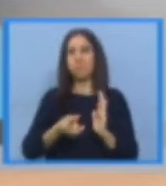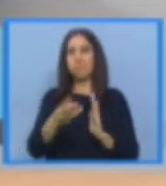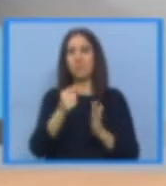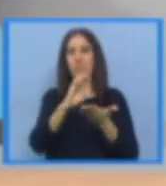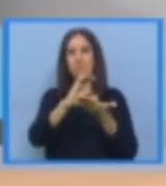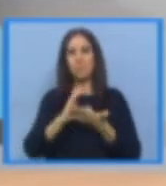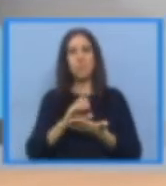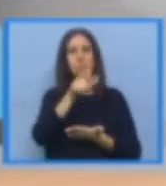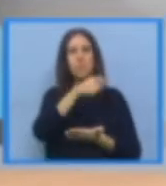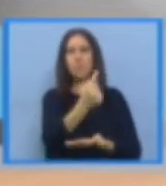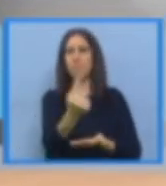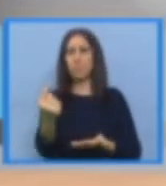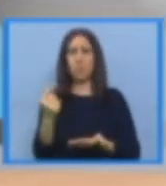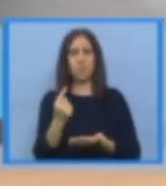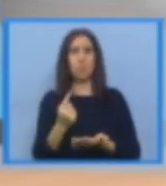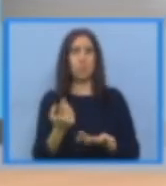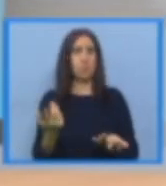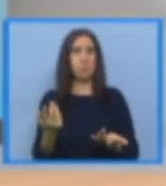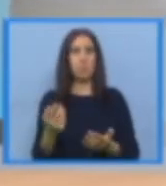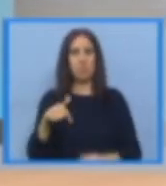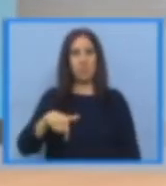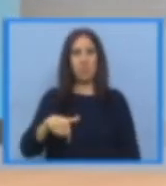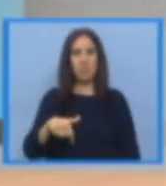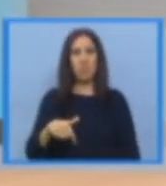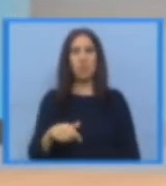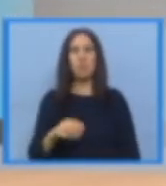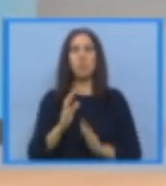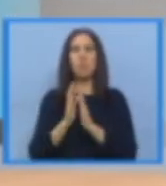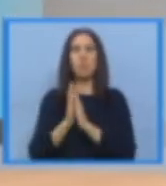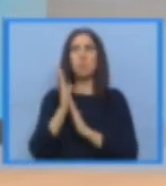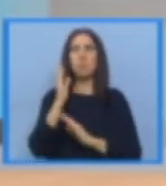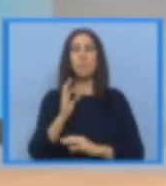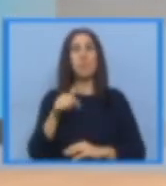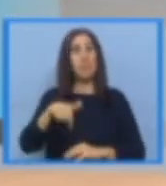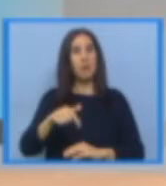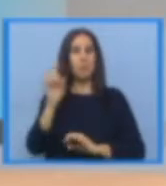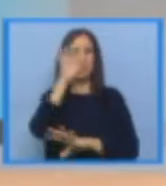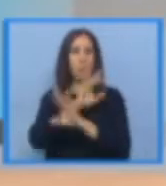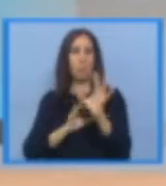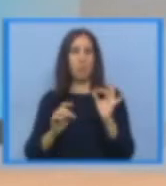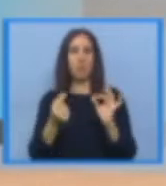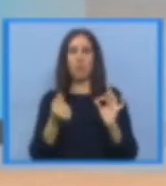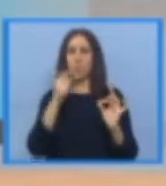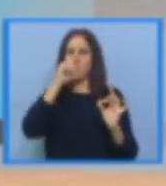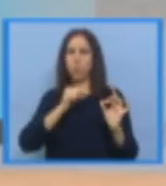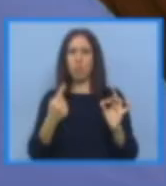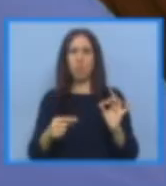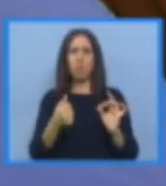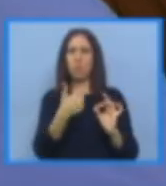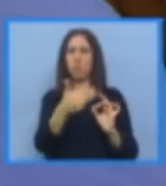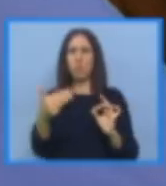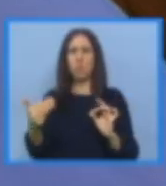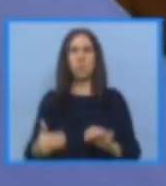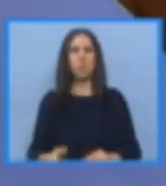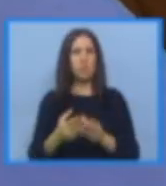por pessoas individuais que, graças a Deus, cá Europa, que têm muito dinheiro e que dão o dinheiro assim para... E